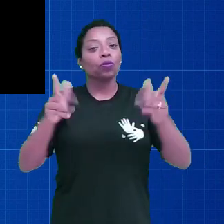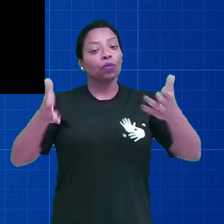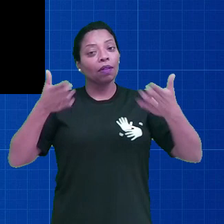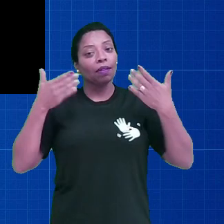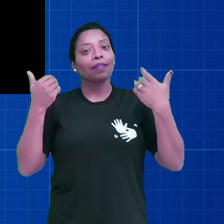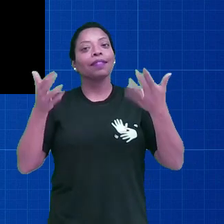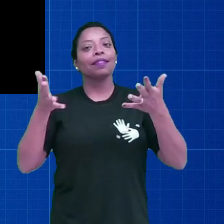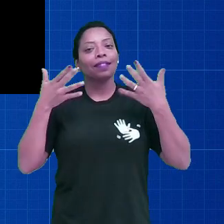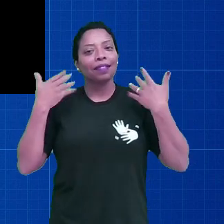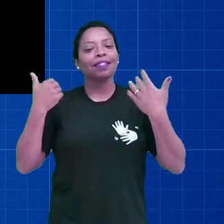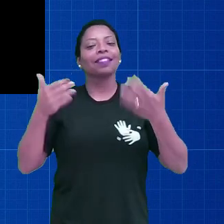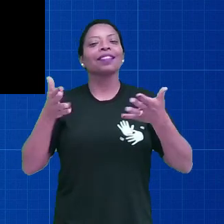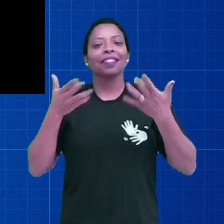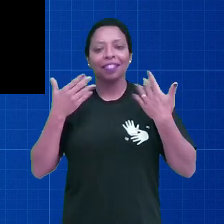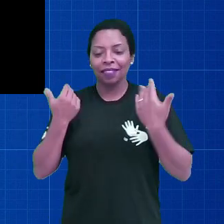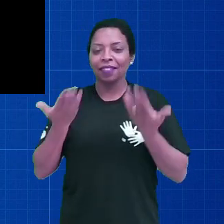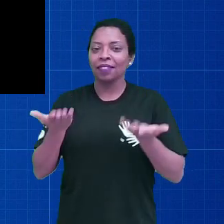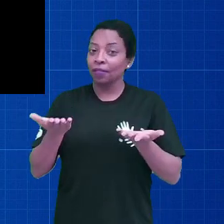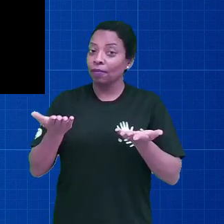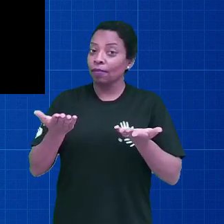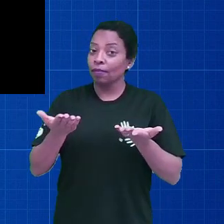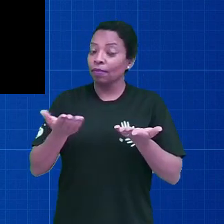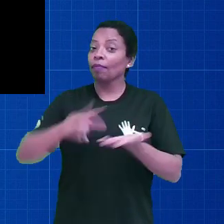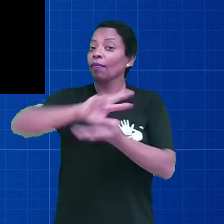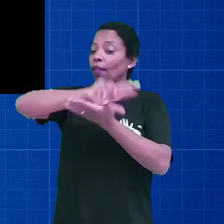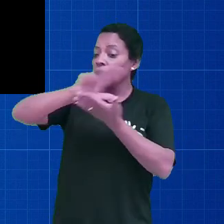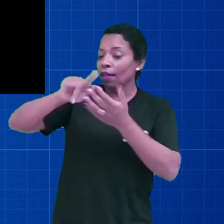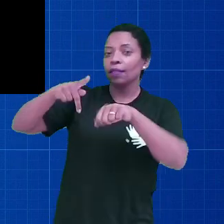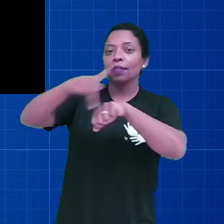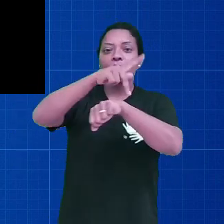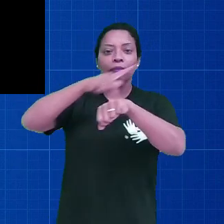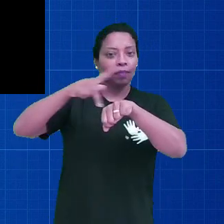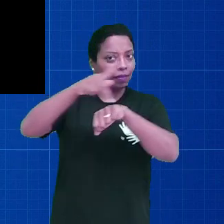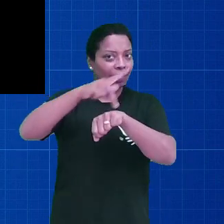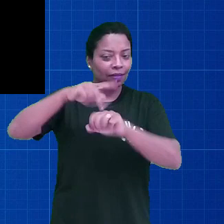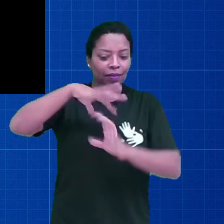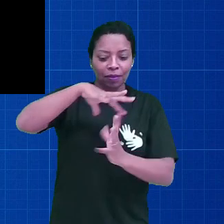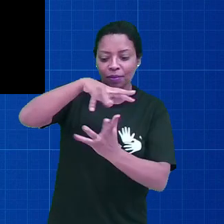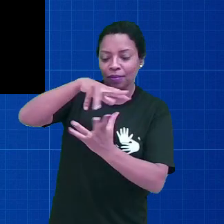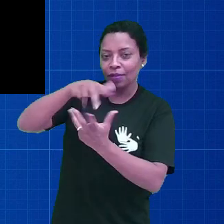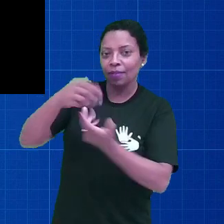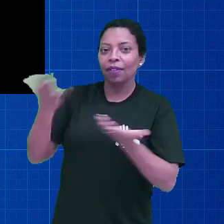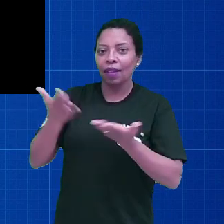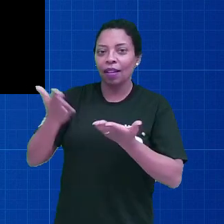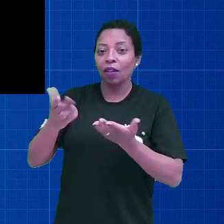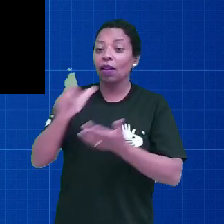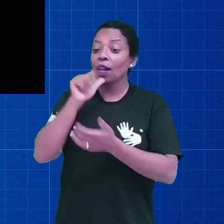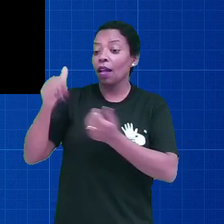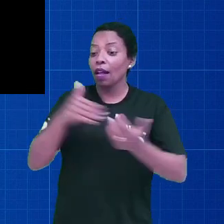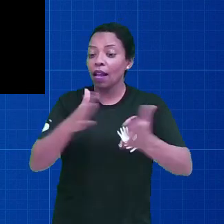umidade relativa aumente. Então, em muitos países do mundo, os rios estão